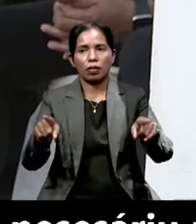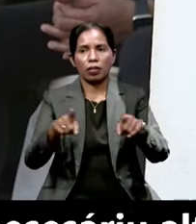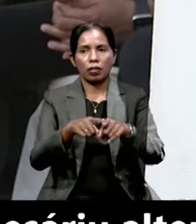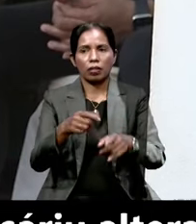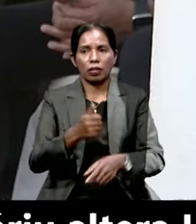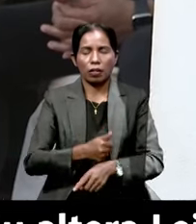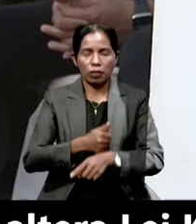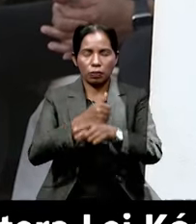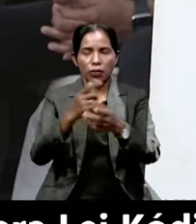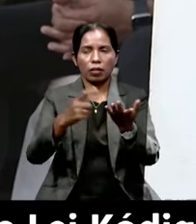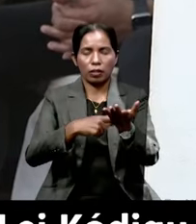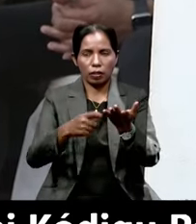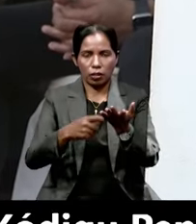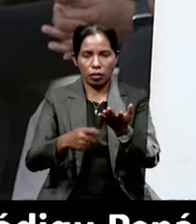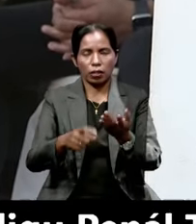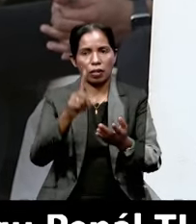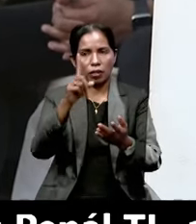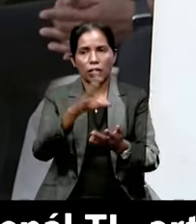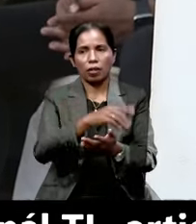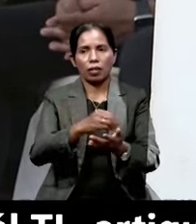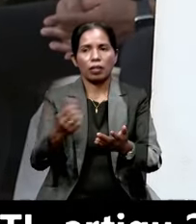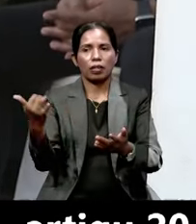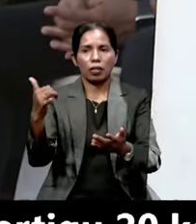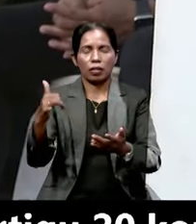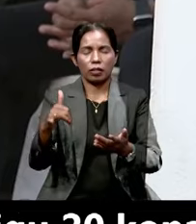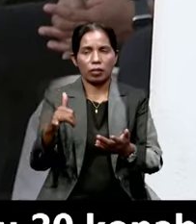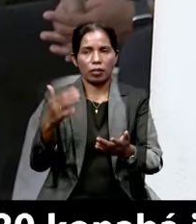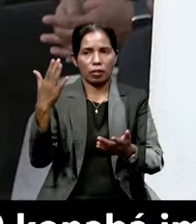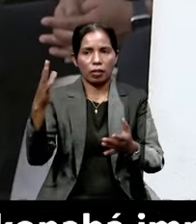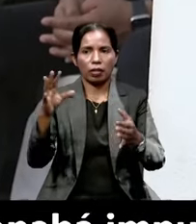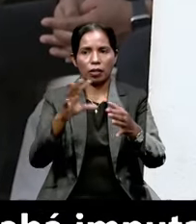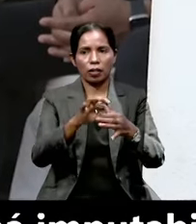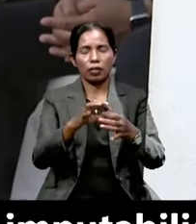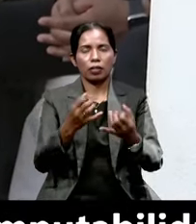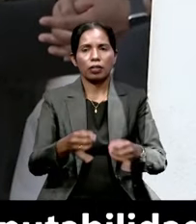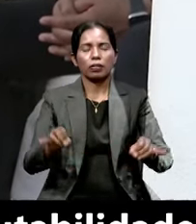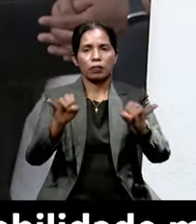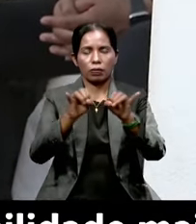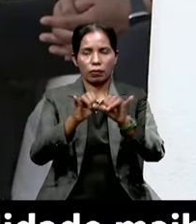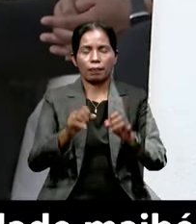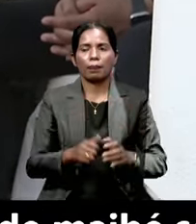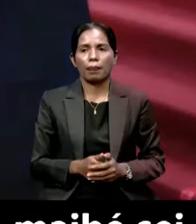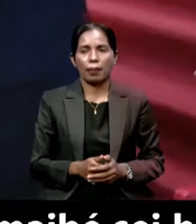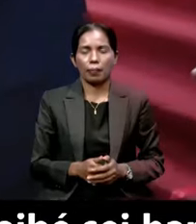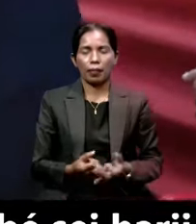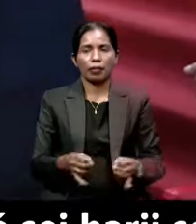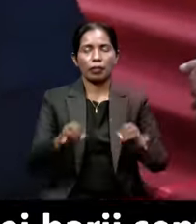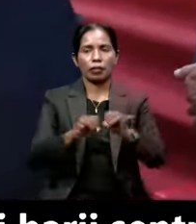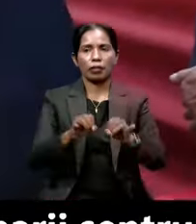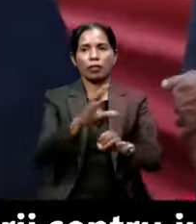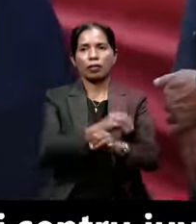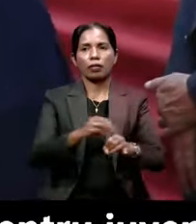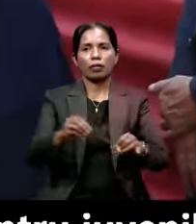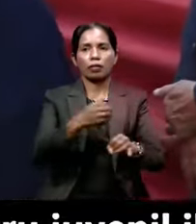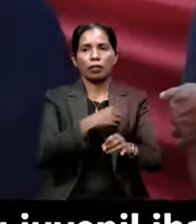assistência técnica, senhorita, para não ter a memória institucional. Durante a instituição pública na Beceda